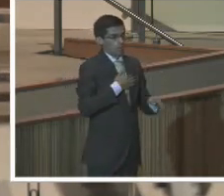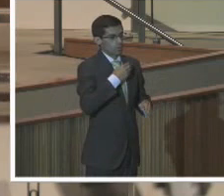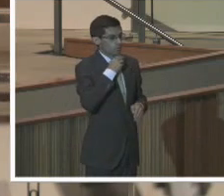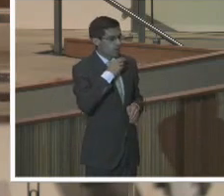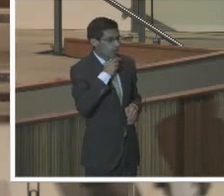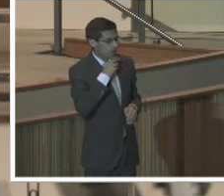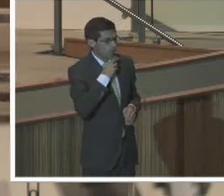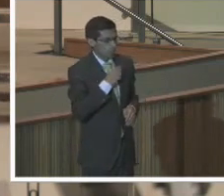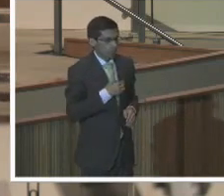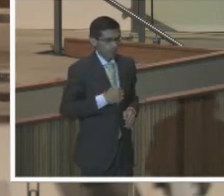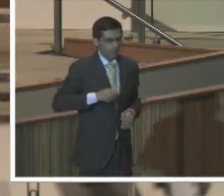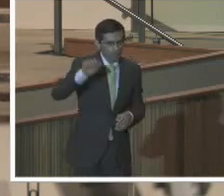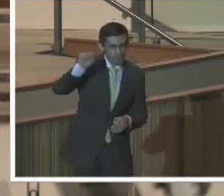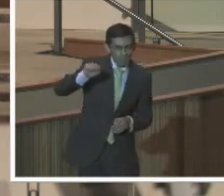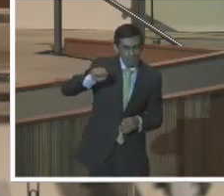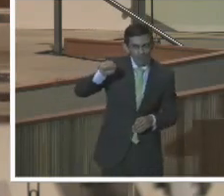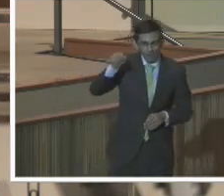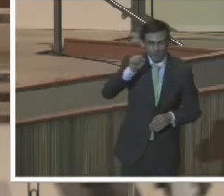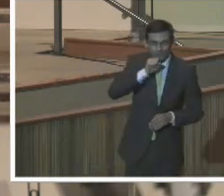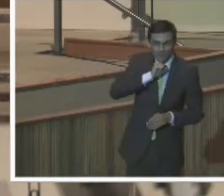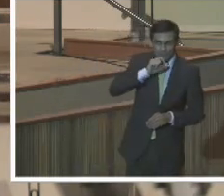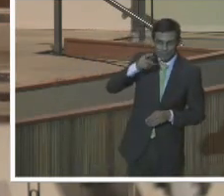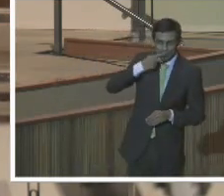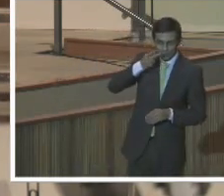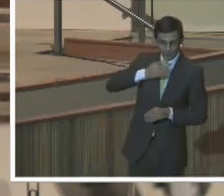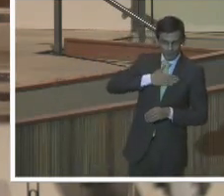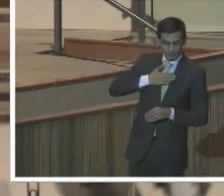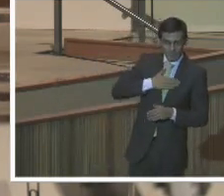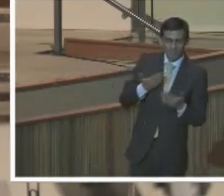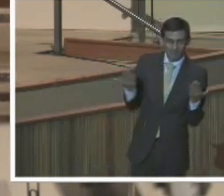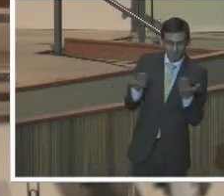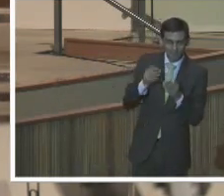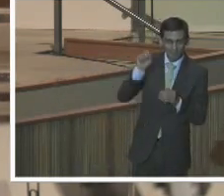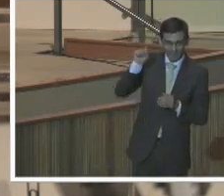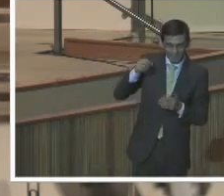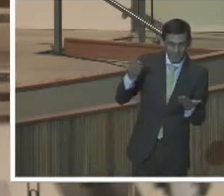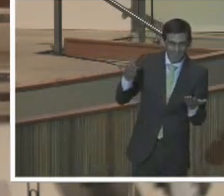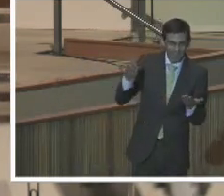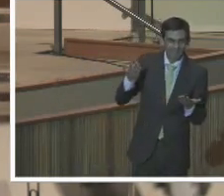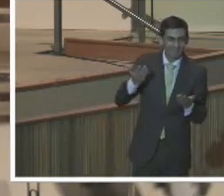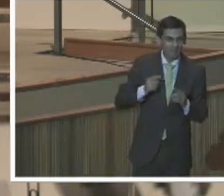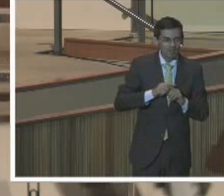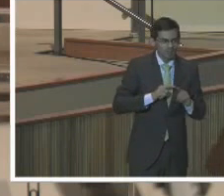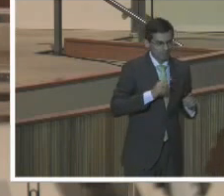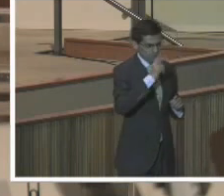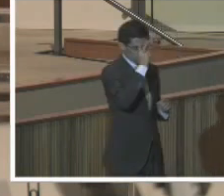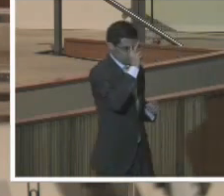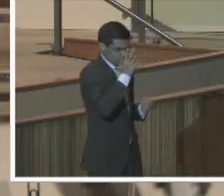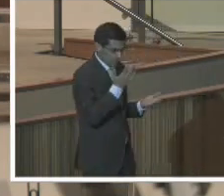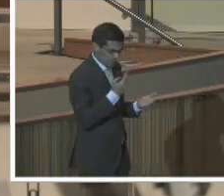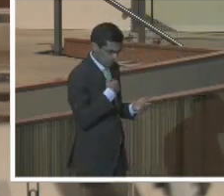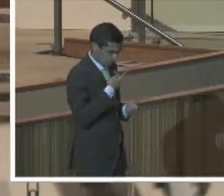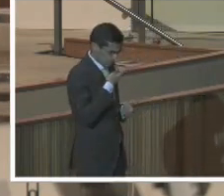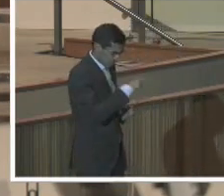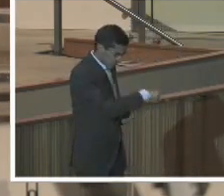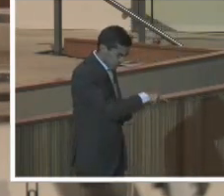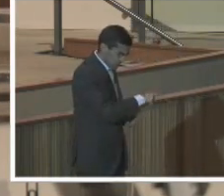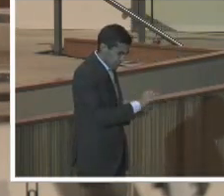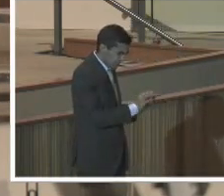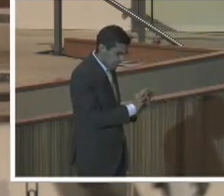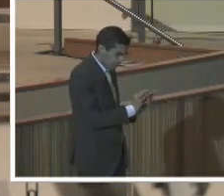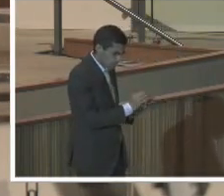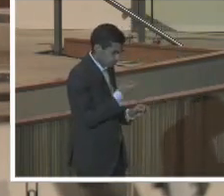e disse assim: vovô, o senhor falou de mim hoje, né? E eu não lembrei, falei assim: eu não falei de você.